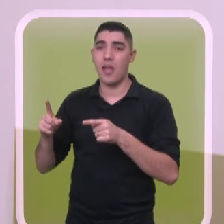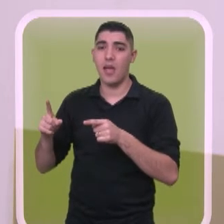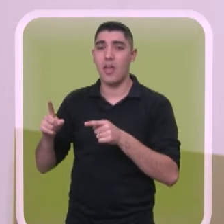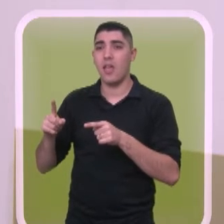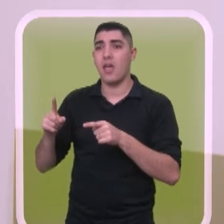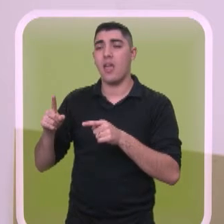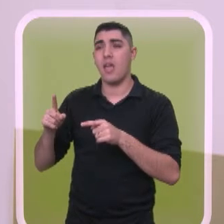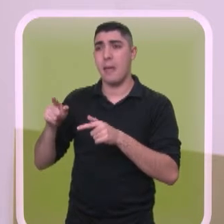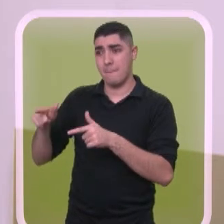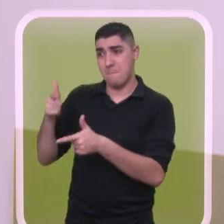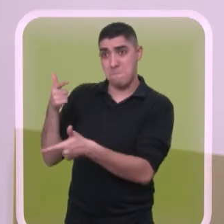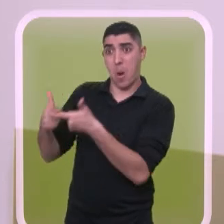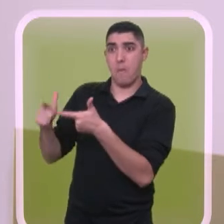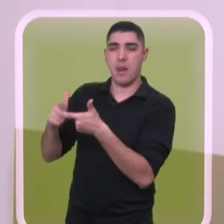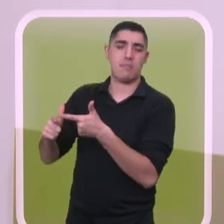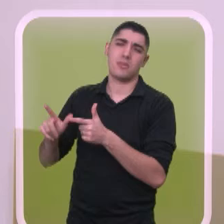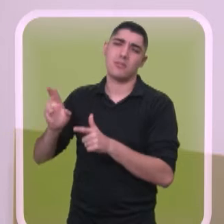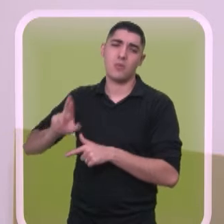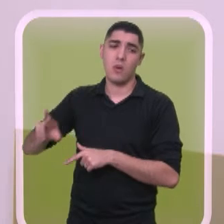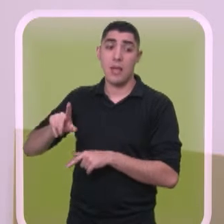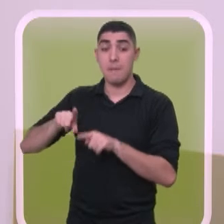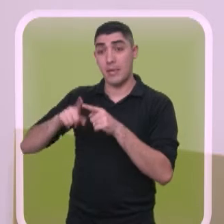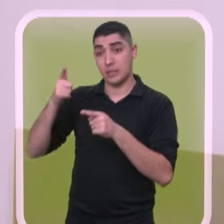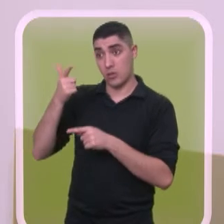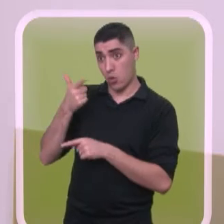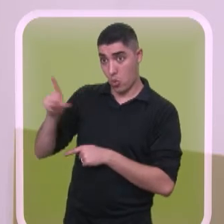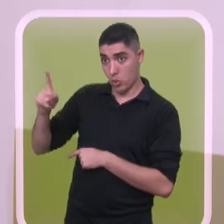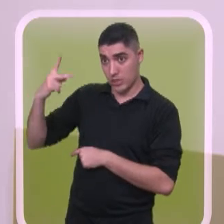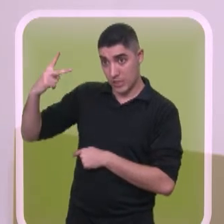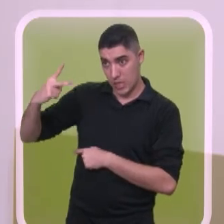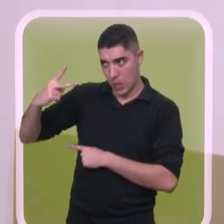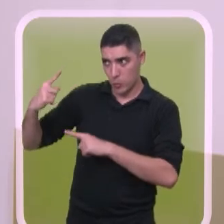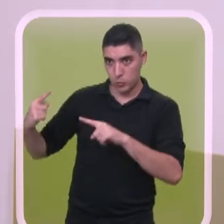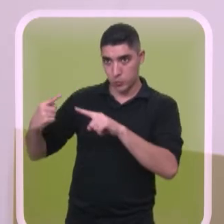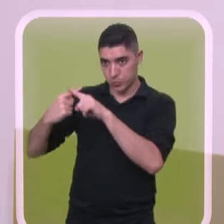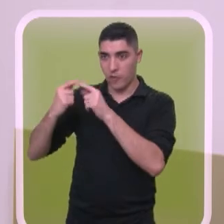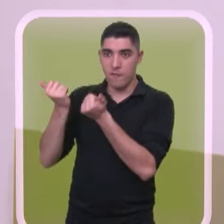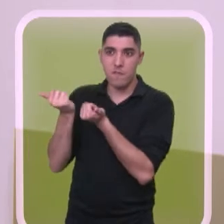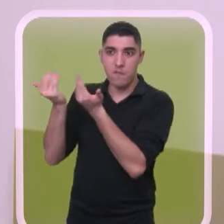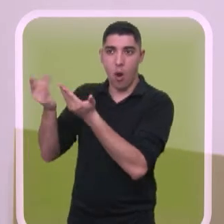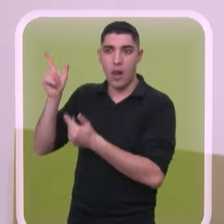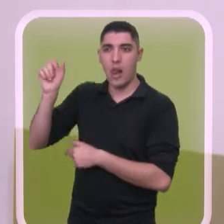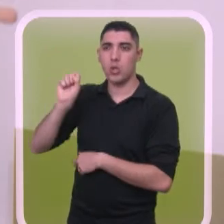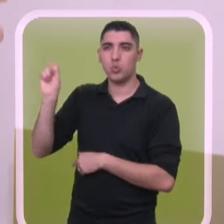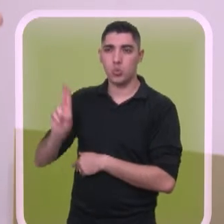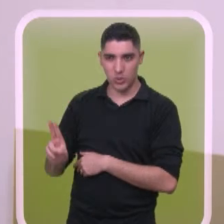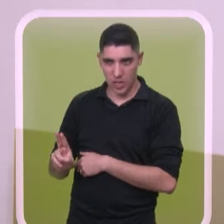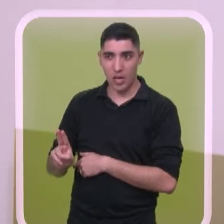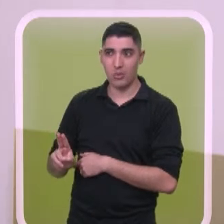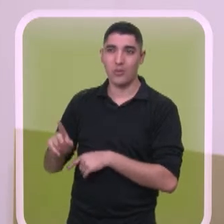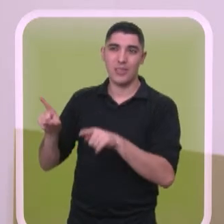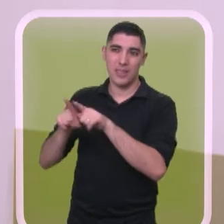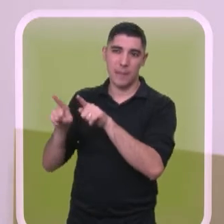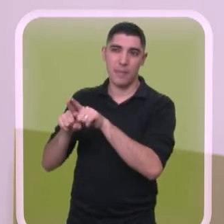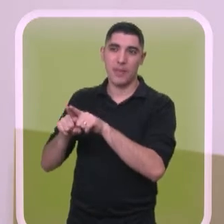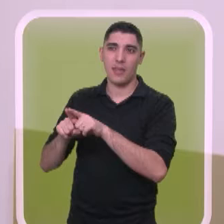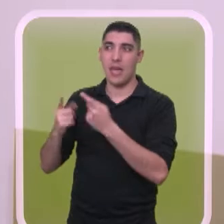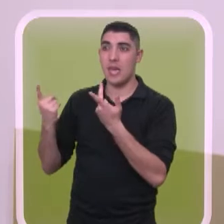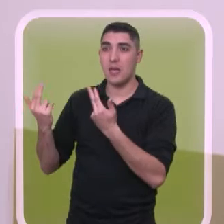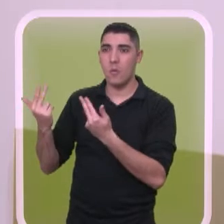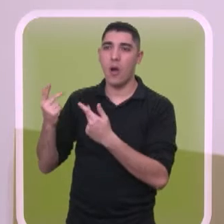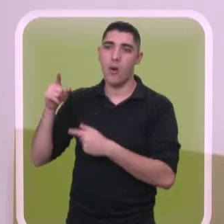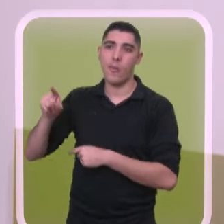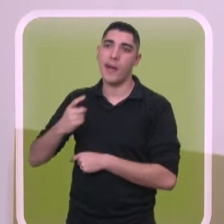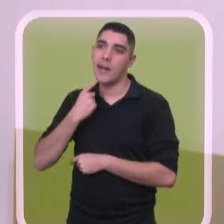tão problemática. Talvez a derrota no segundo jogo, por mais ter sido fora de casa, mas contra o Suzano, que não tem a mesma força do vôlei Renata,